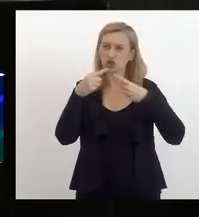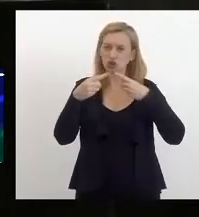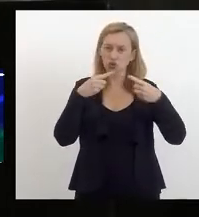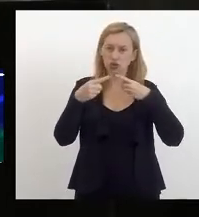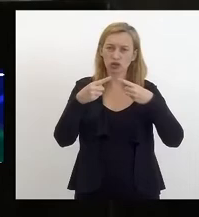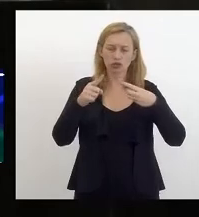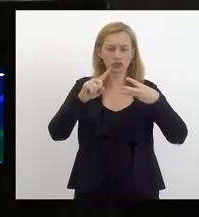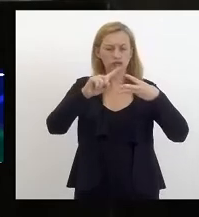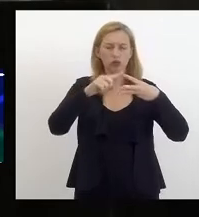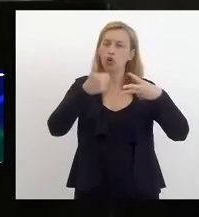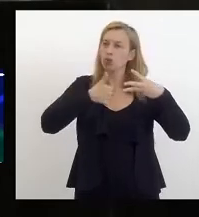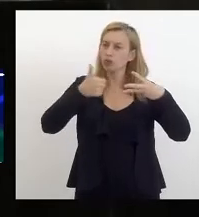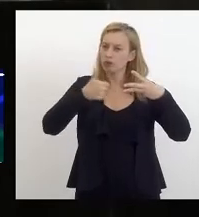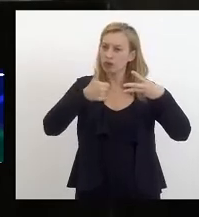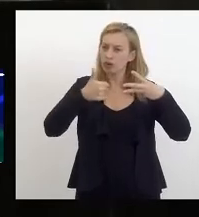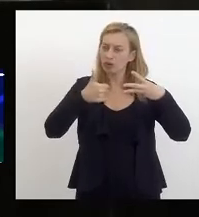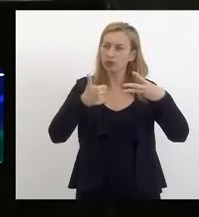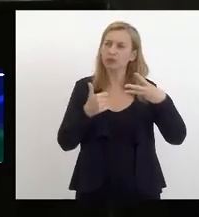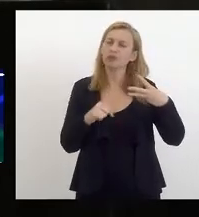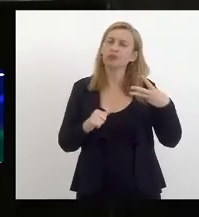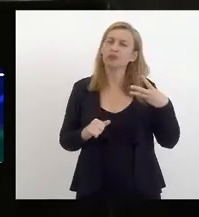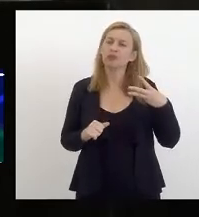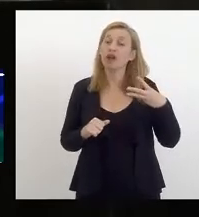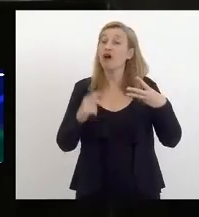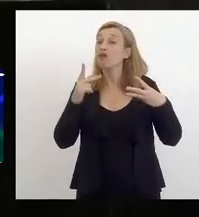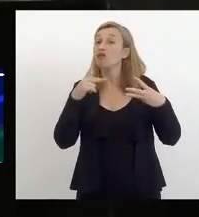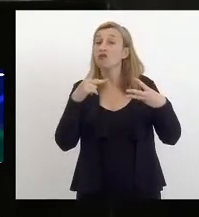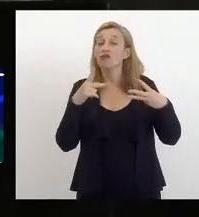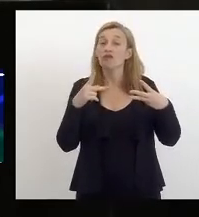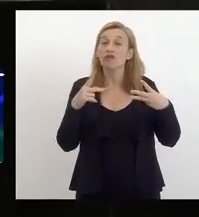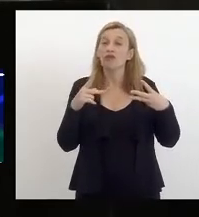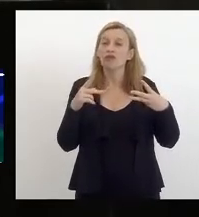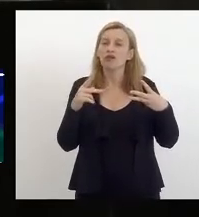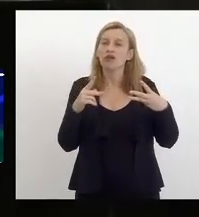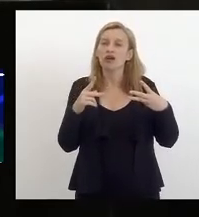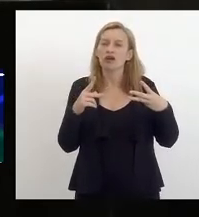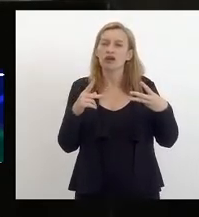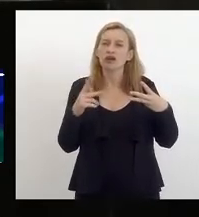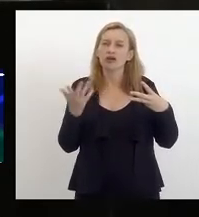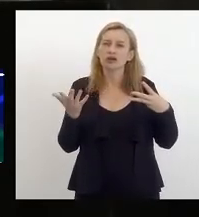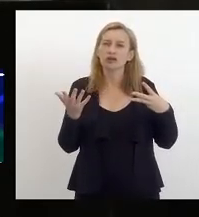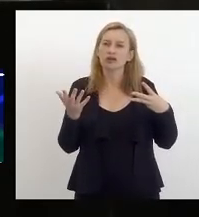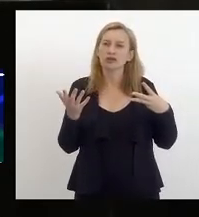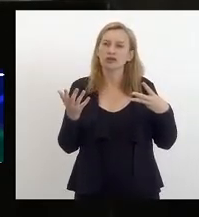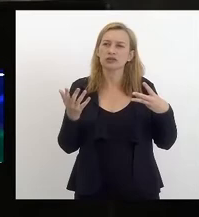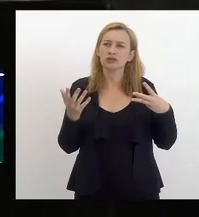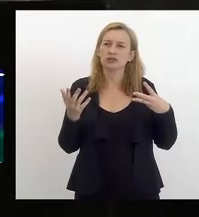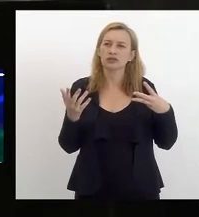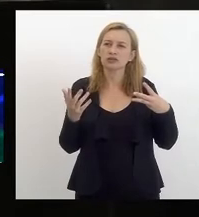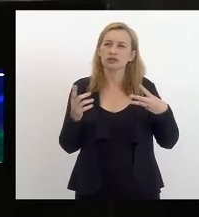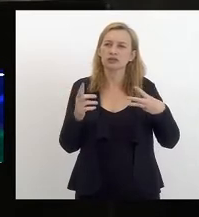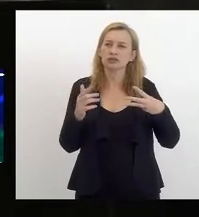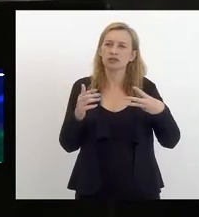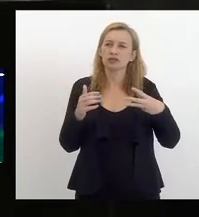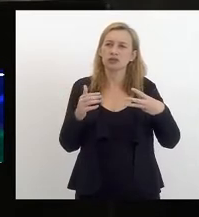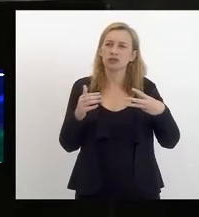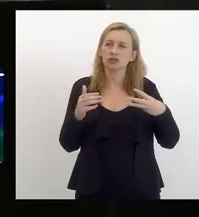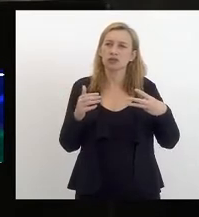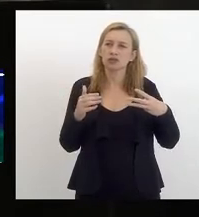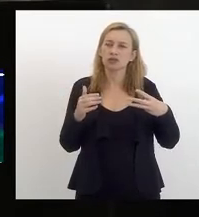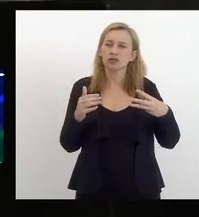deles o primeiro deles diz respeito a processos